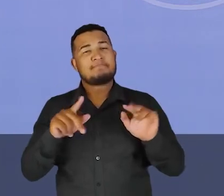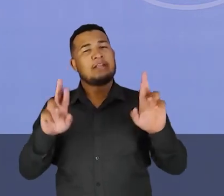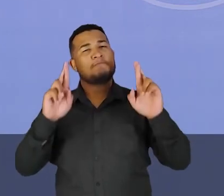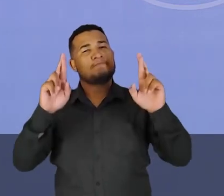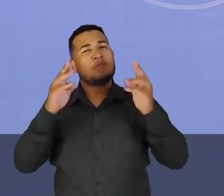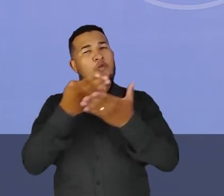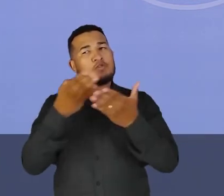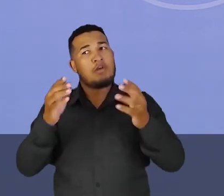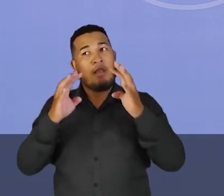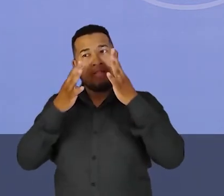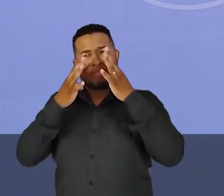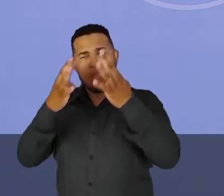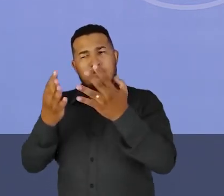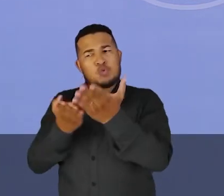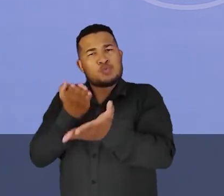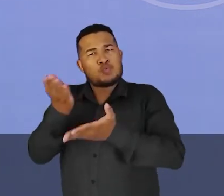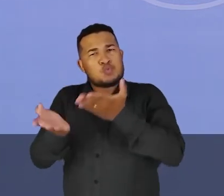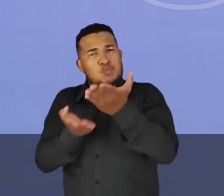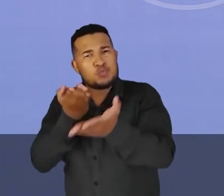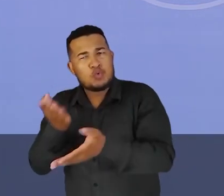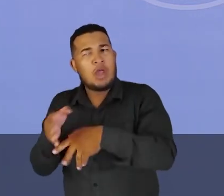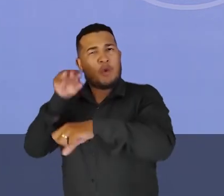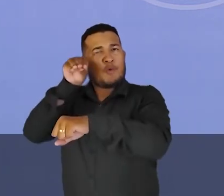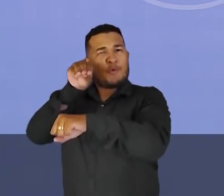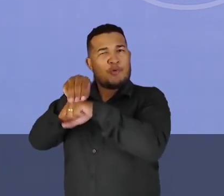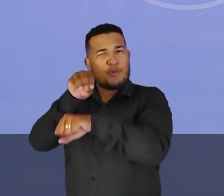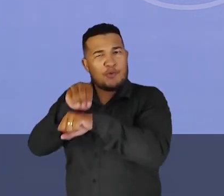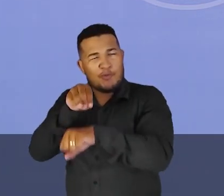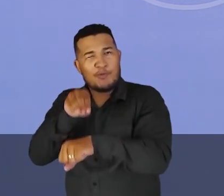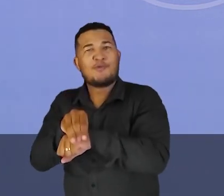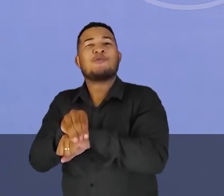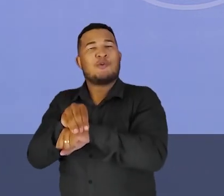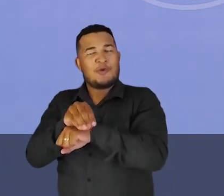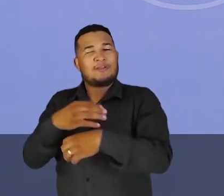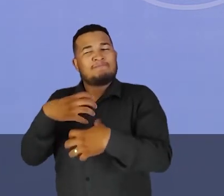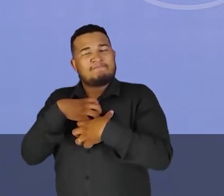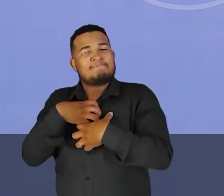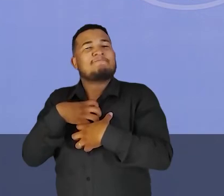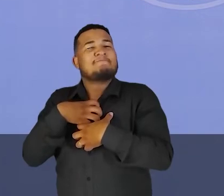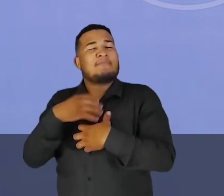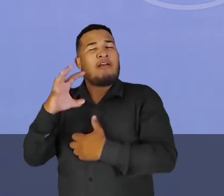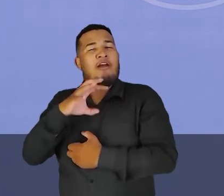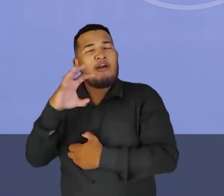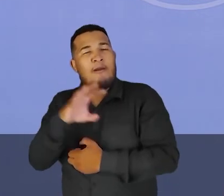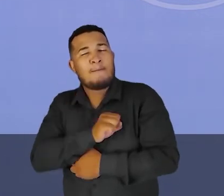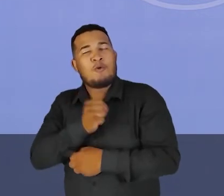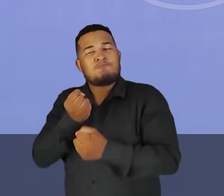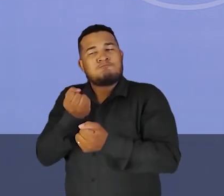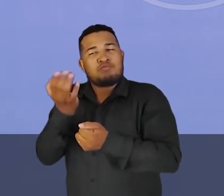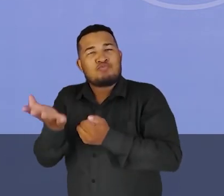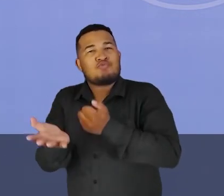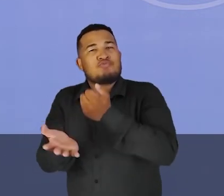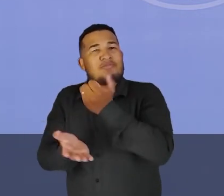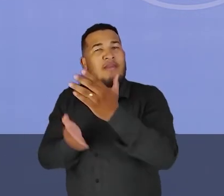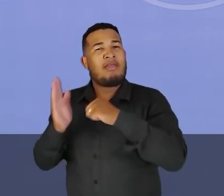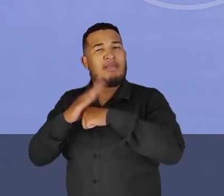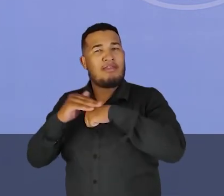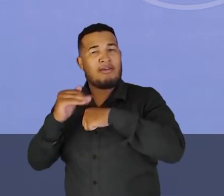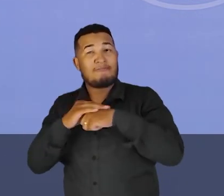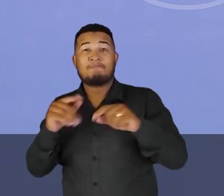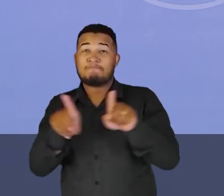dê mais atenção a eles, cuide bem deles, trate-os com muito amor, com muito carinho e